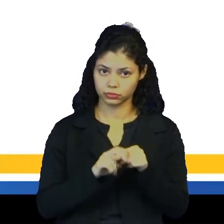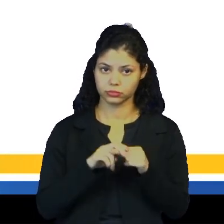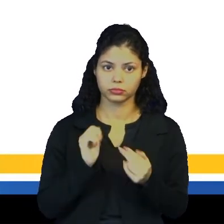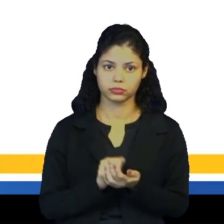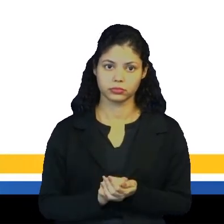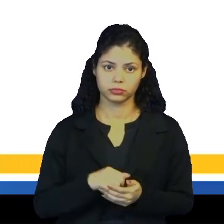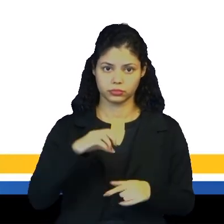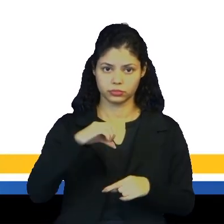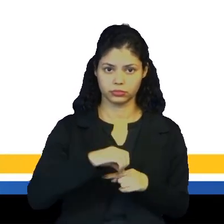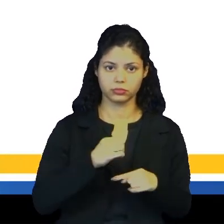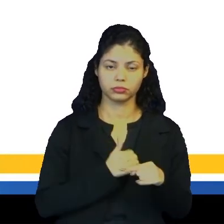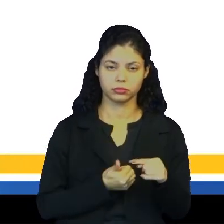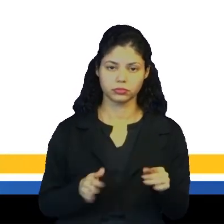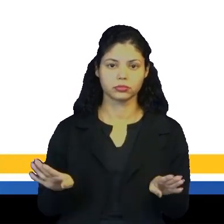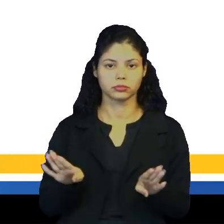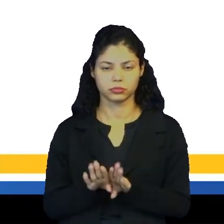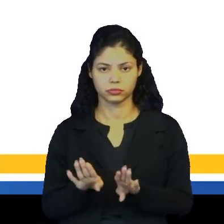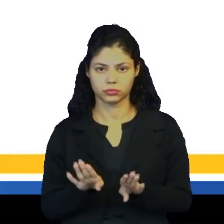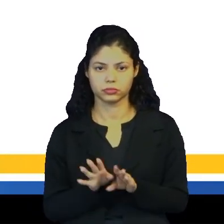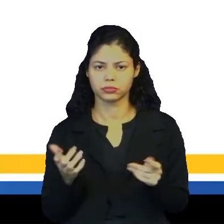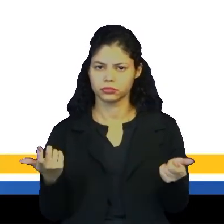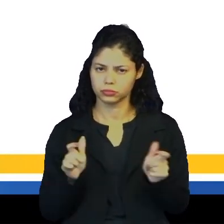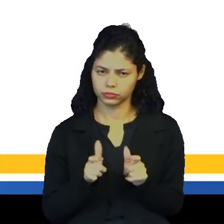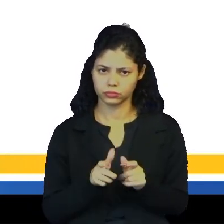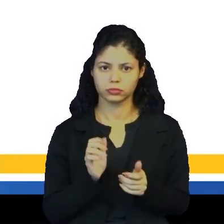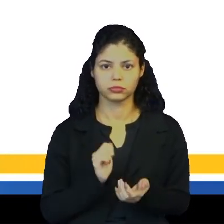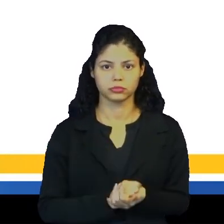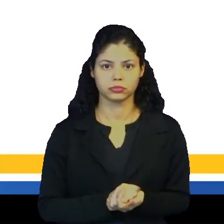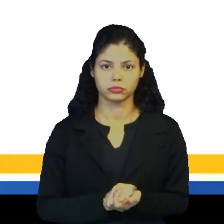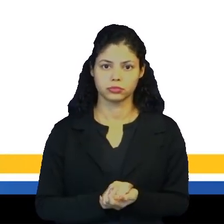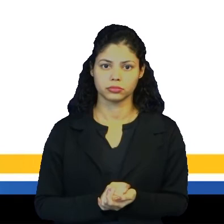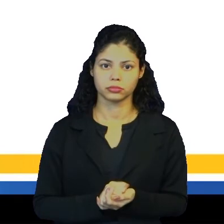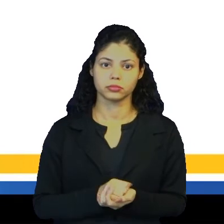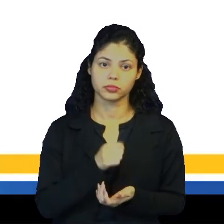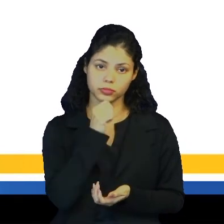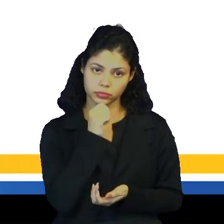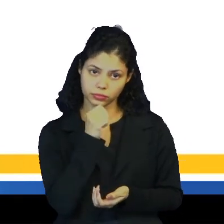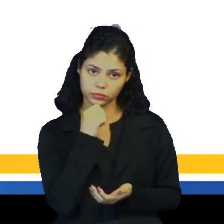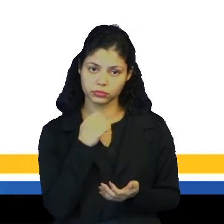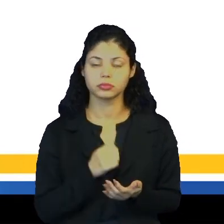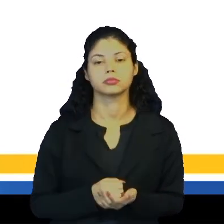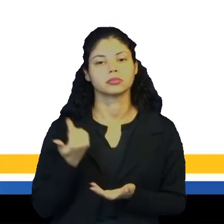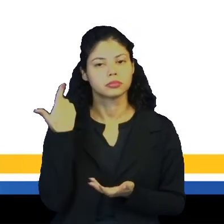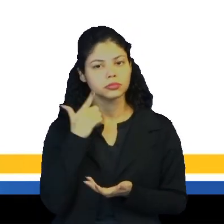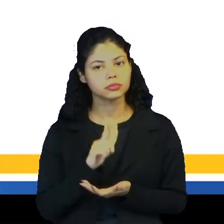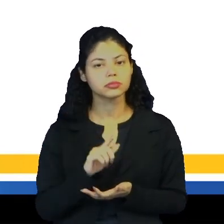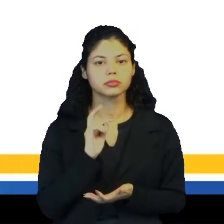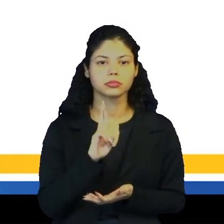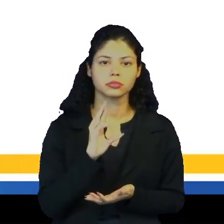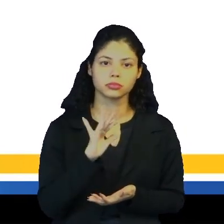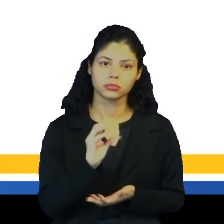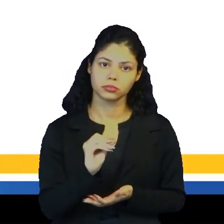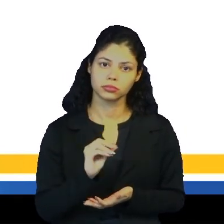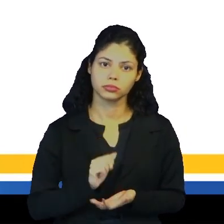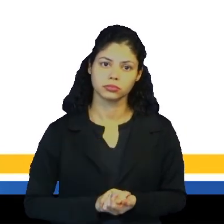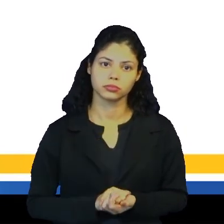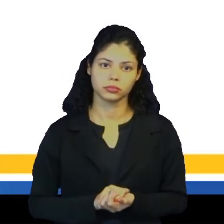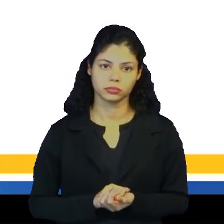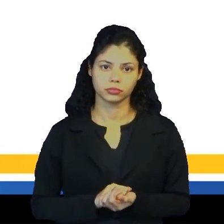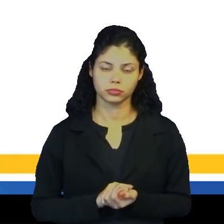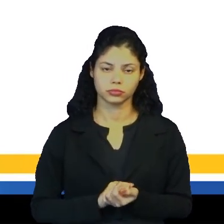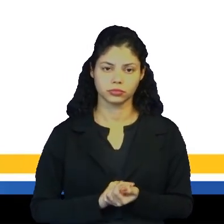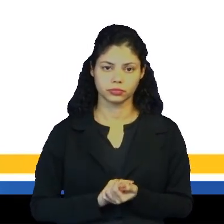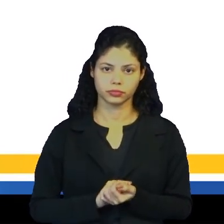Portanto, 9 sobre 12 também vai ser menor que 11 sobre 12. E aí, quem percorreu a maior parte da trilha